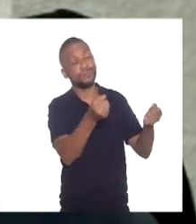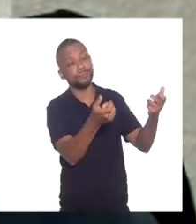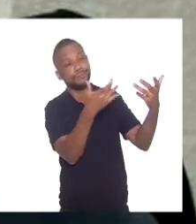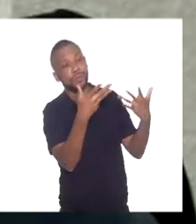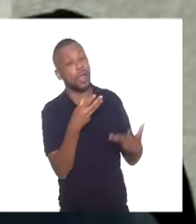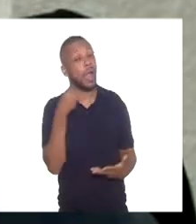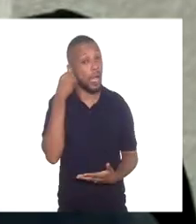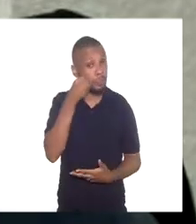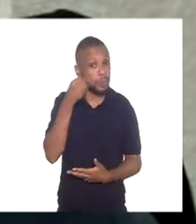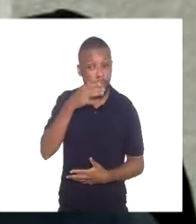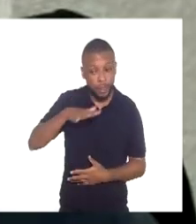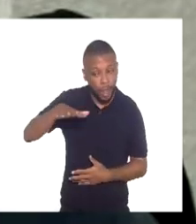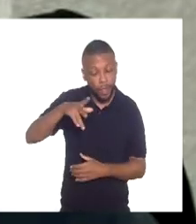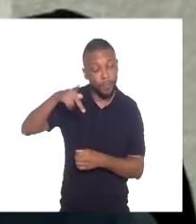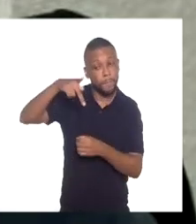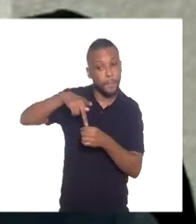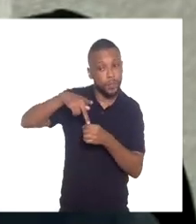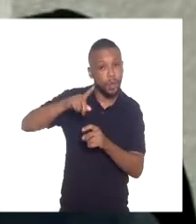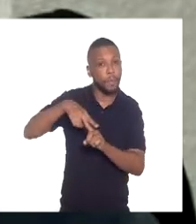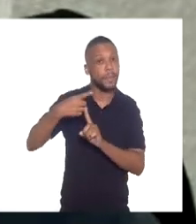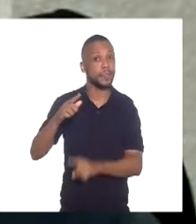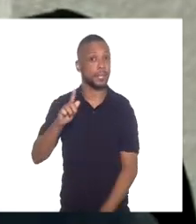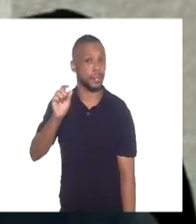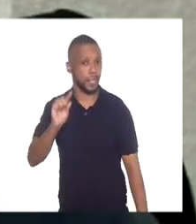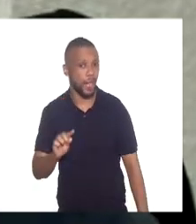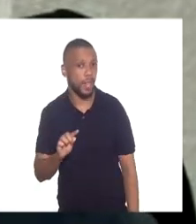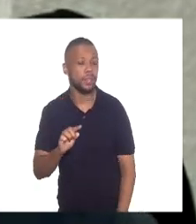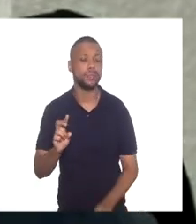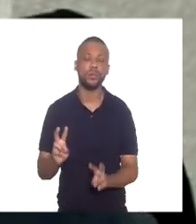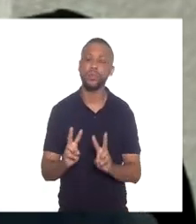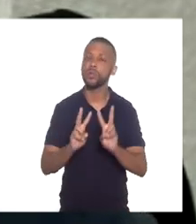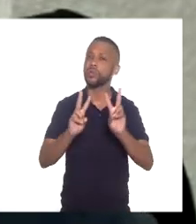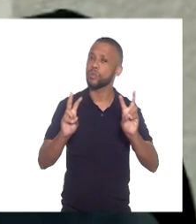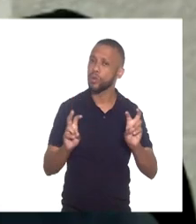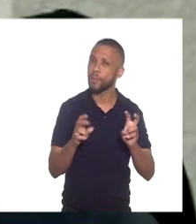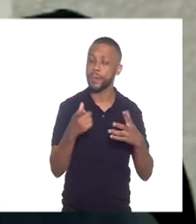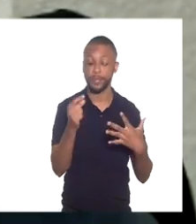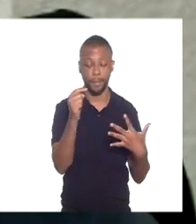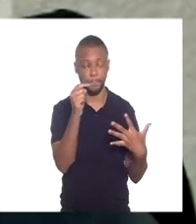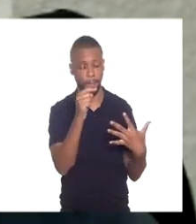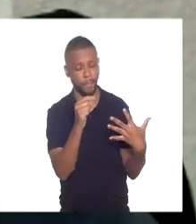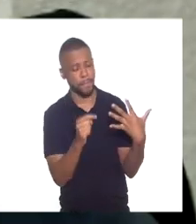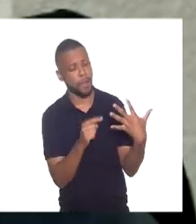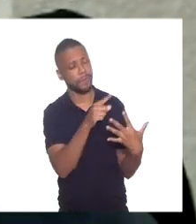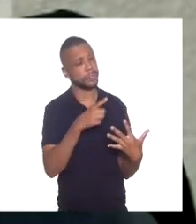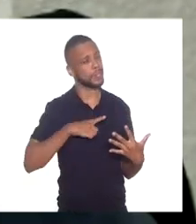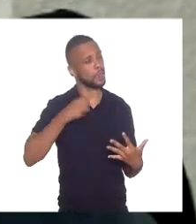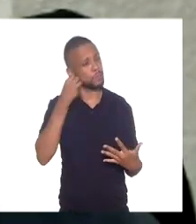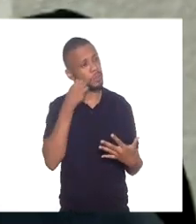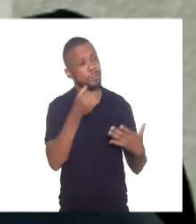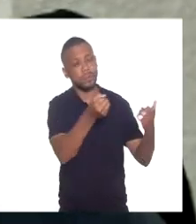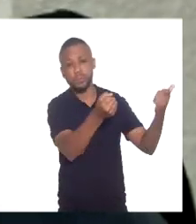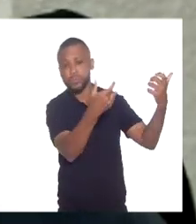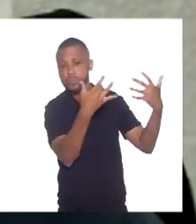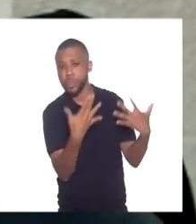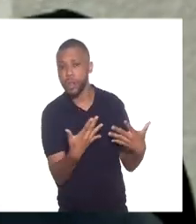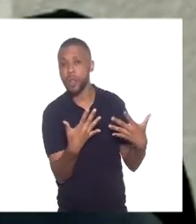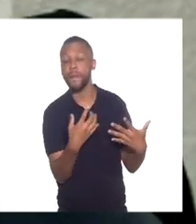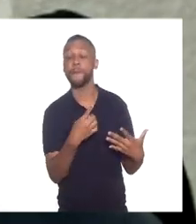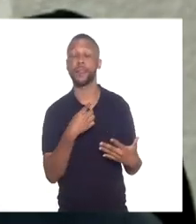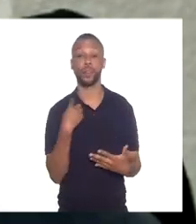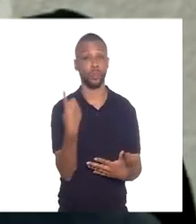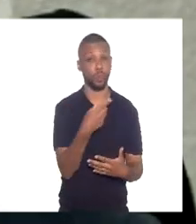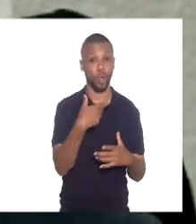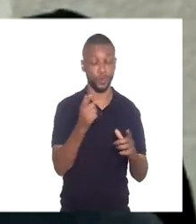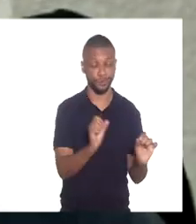experiência dela de Petrobras e de agência ao petróleo, sobre isso e sobre as outras questões que ela quer colocar aqui para o público, para nós,